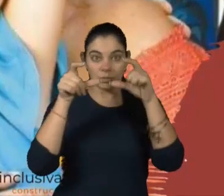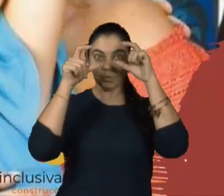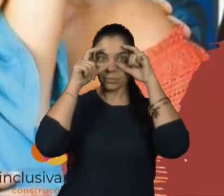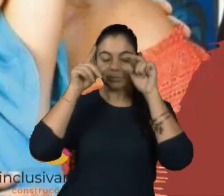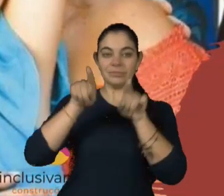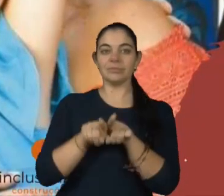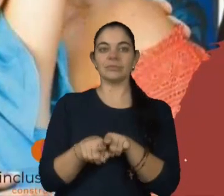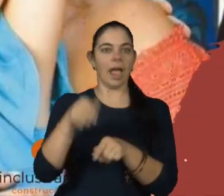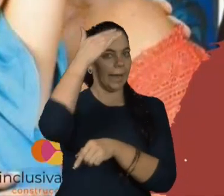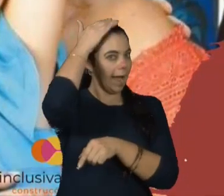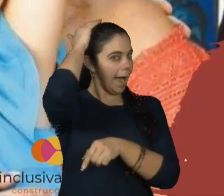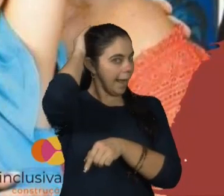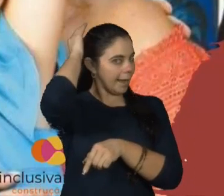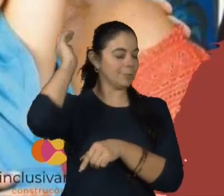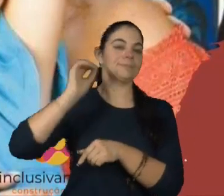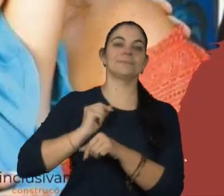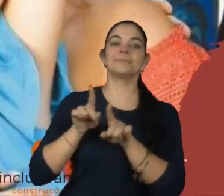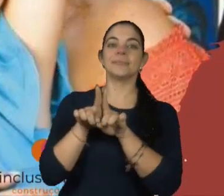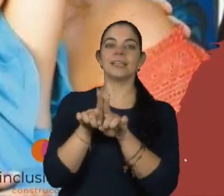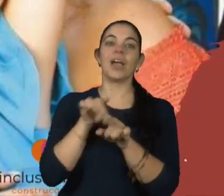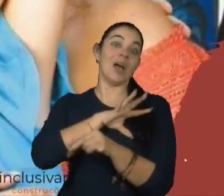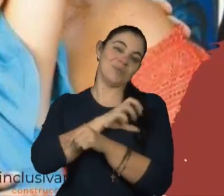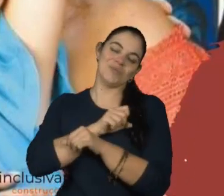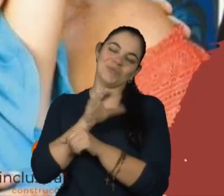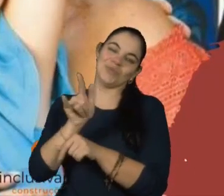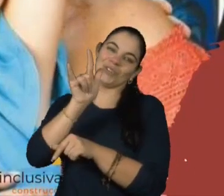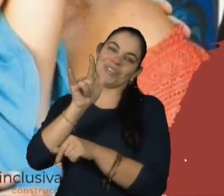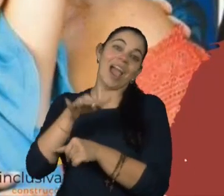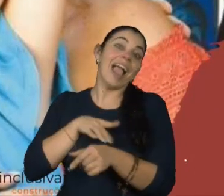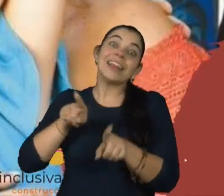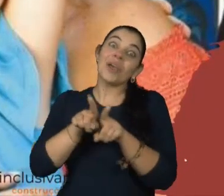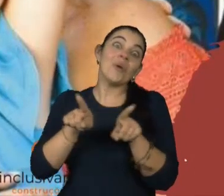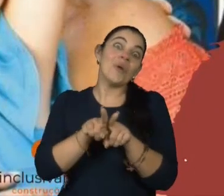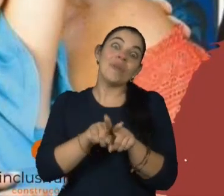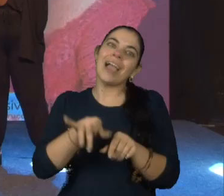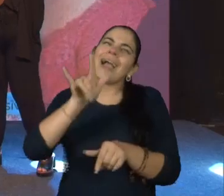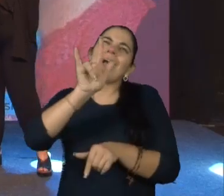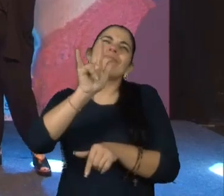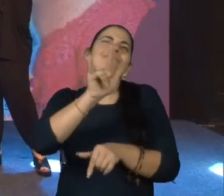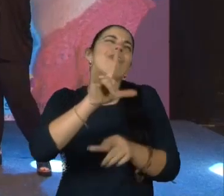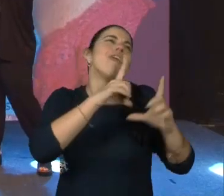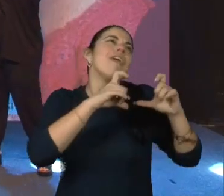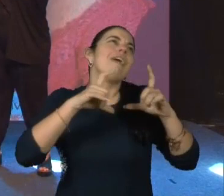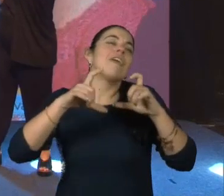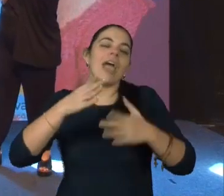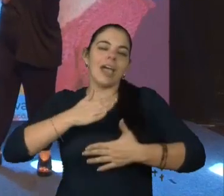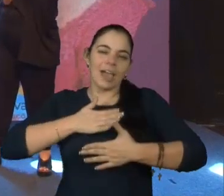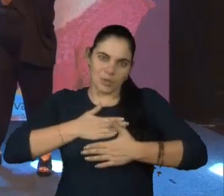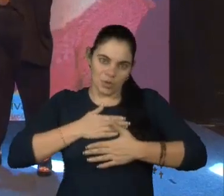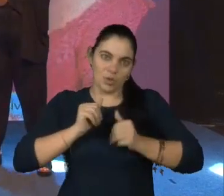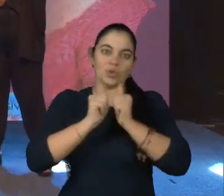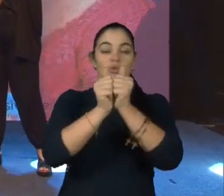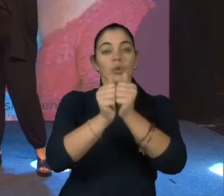é calvo, e eu amo muito. E amo muito essa foto e essa minha família, que estou eu,